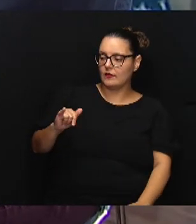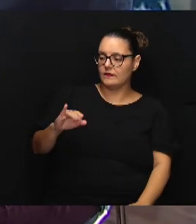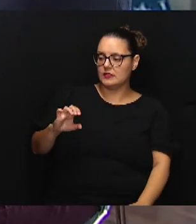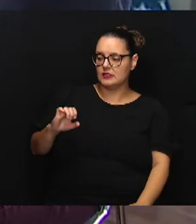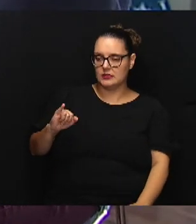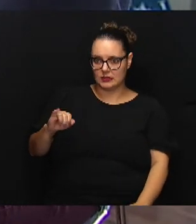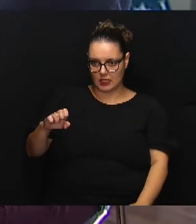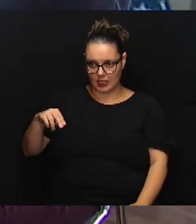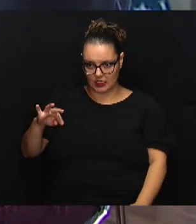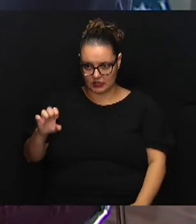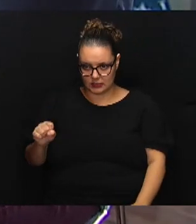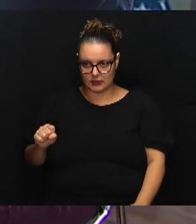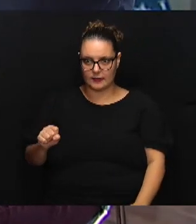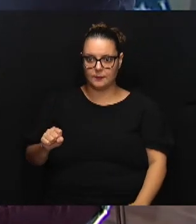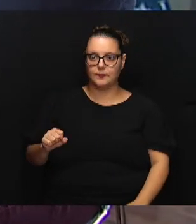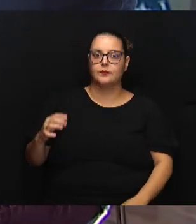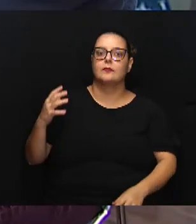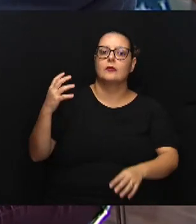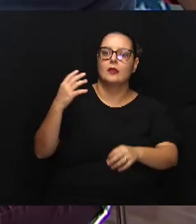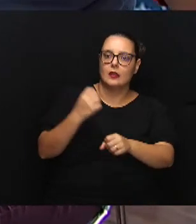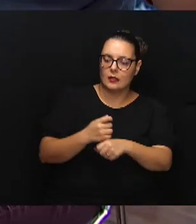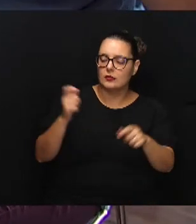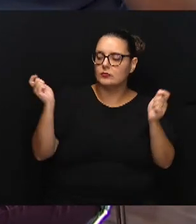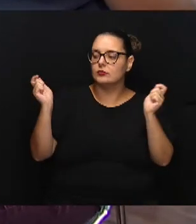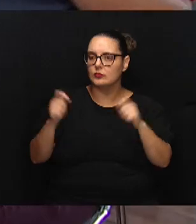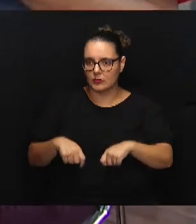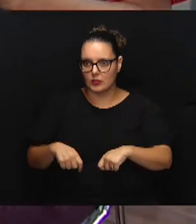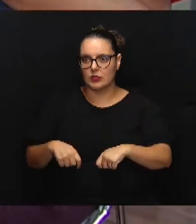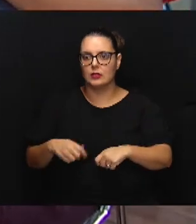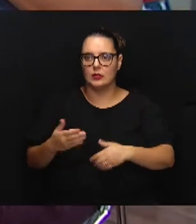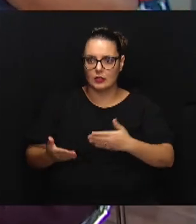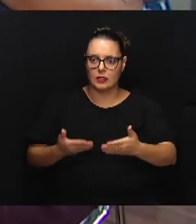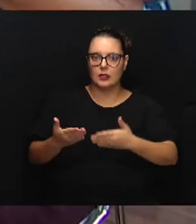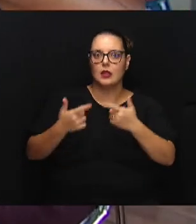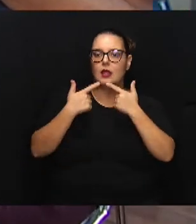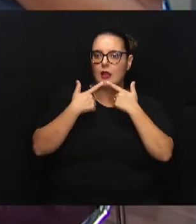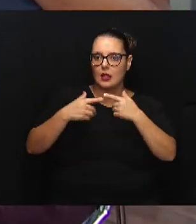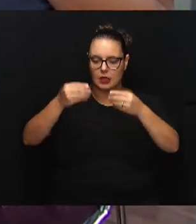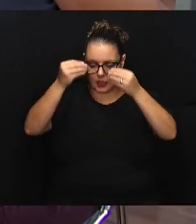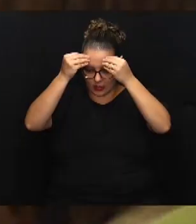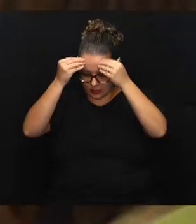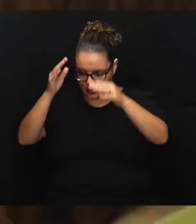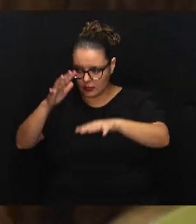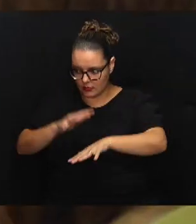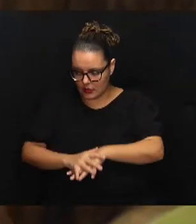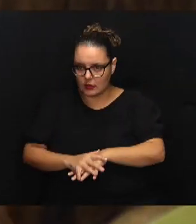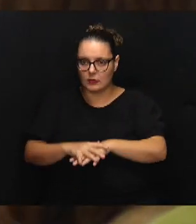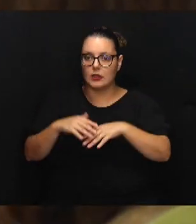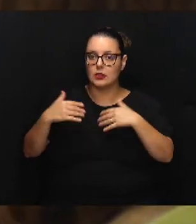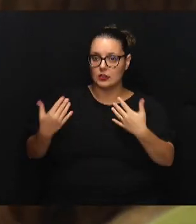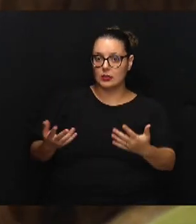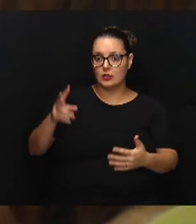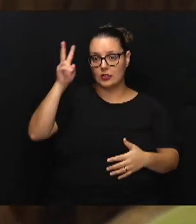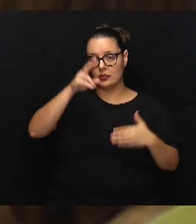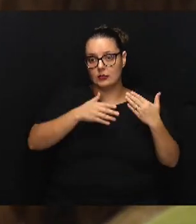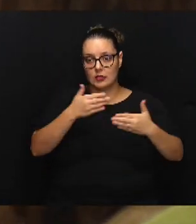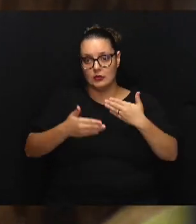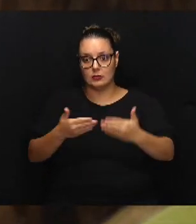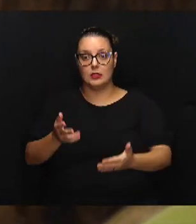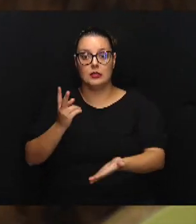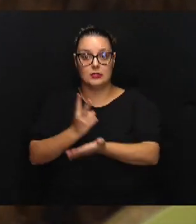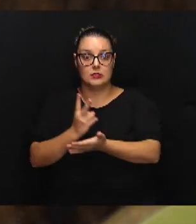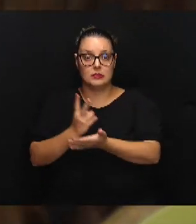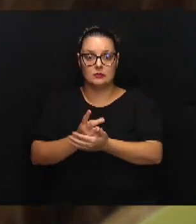pessoas que são plenamente capacitadas em lidar com a linguagem e com a matemática. Então, historicamente, isso sempre variou